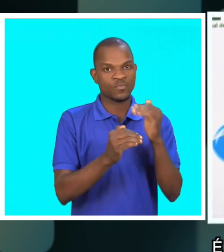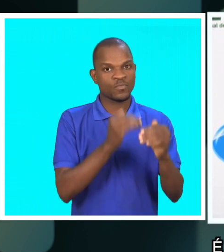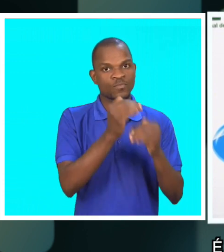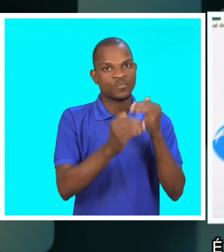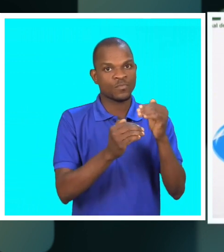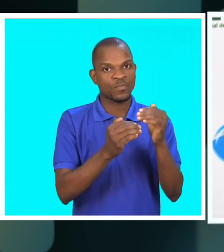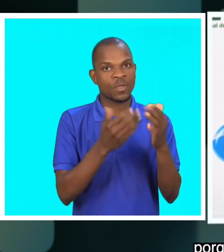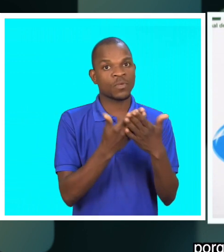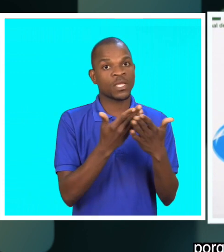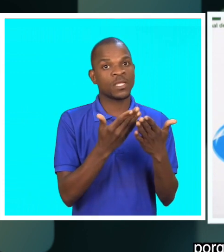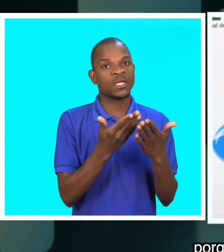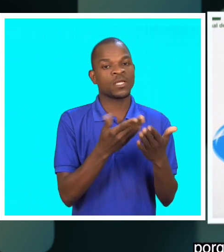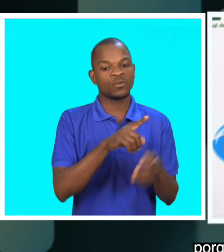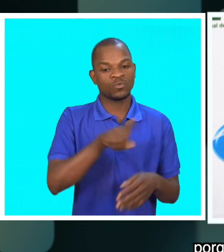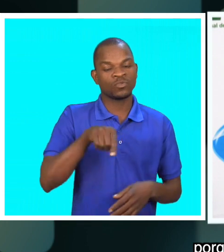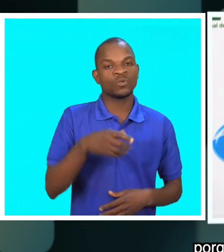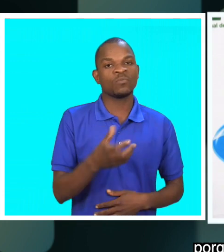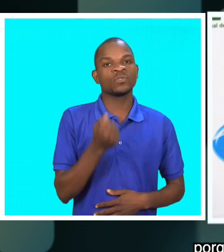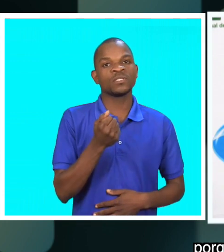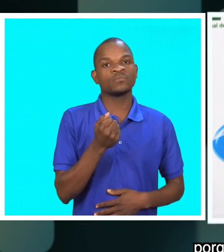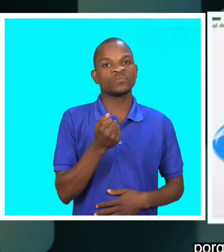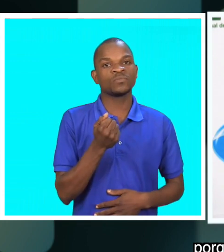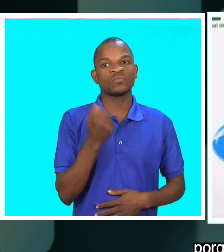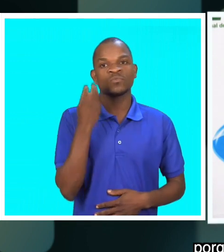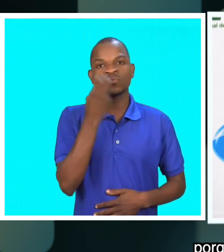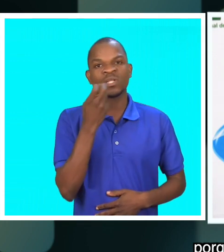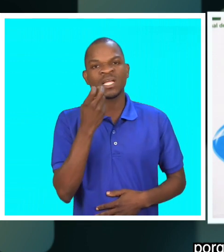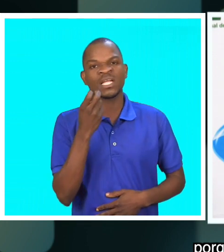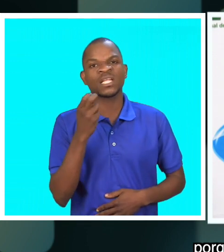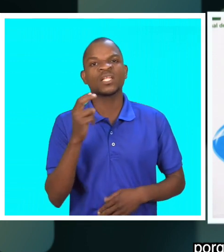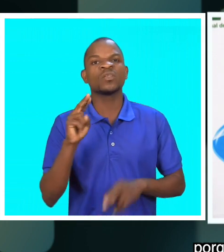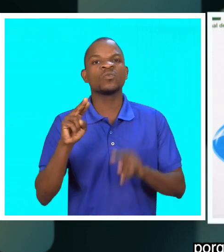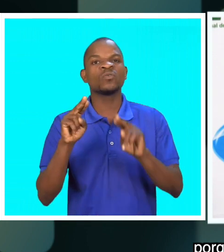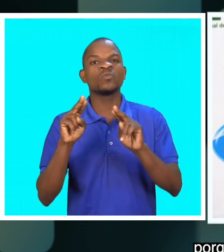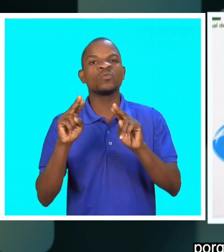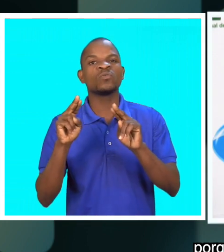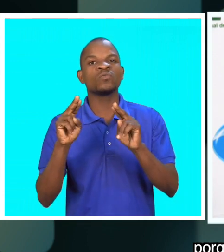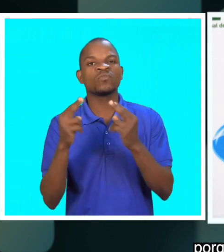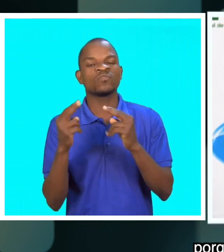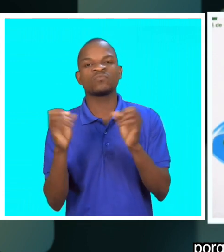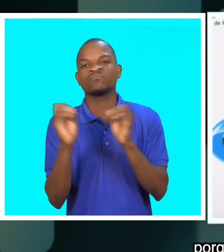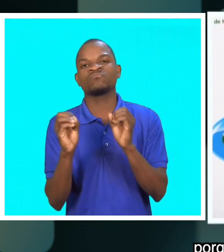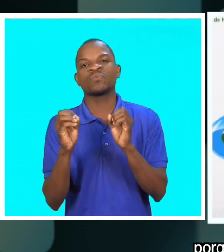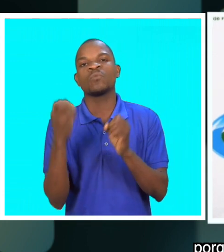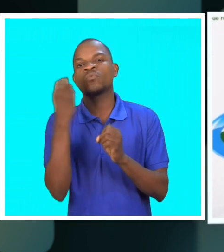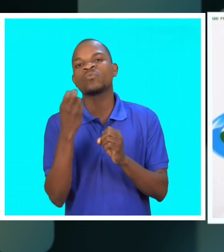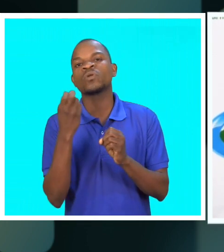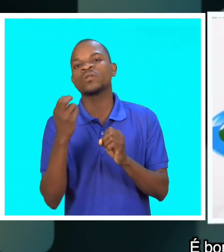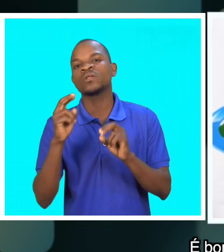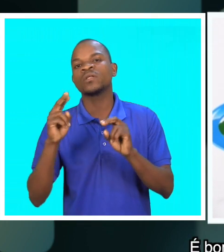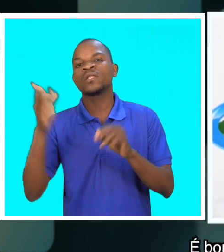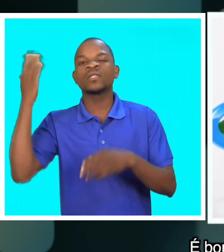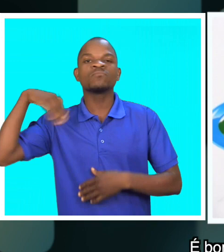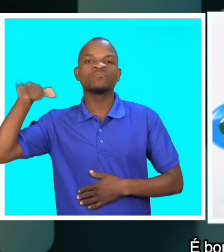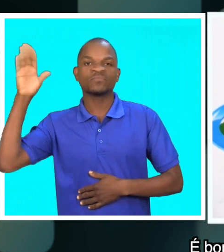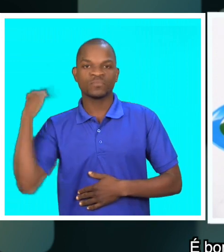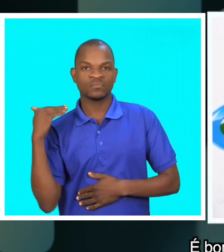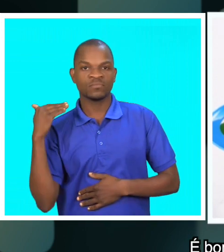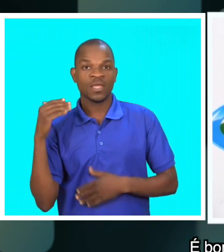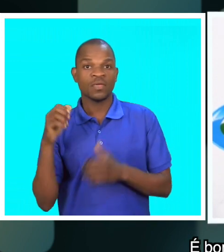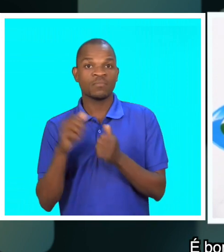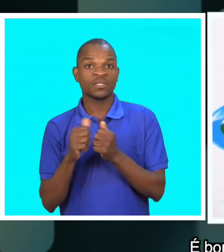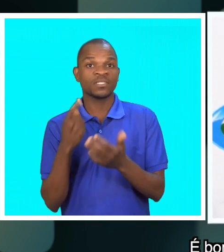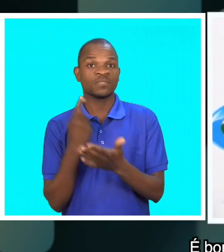a evoluir, porque senão ainda iríamos recorrer aos antigos nomes. É bom